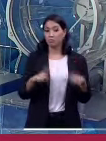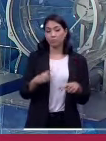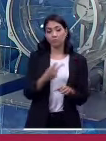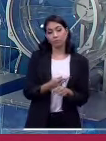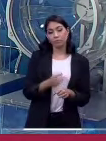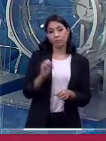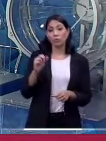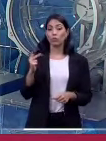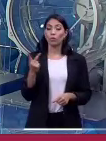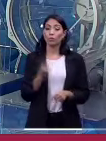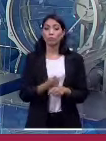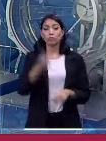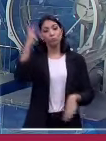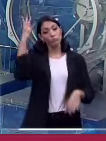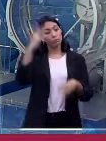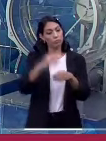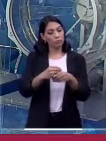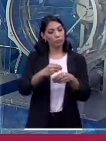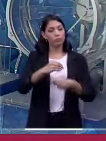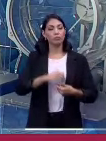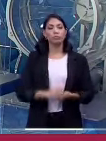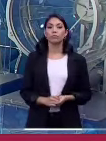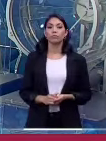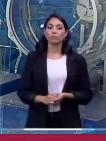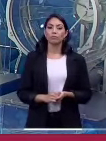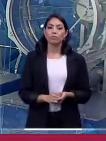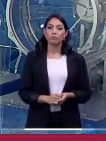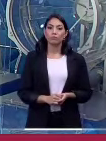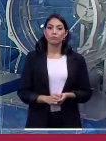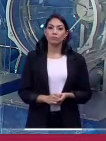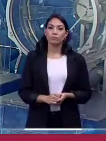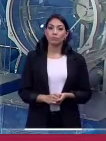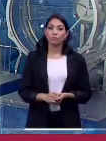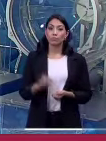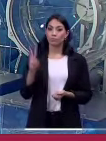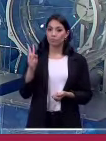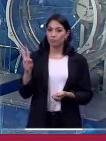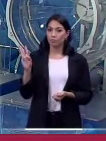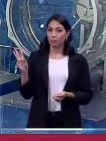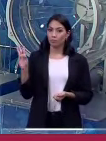de onde são as apostas vencedoras ou se o prêmio está acumulado. Basta